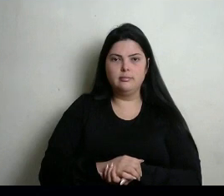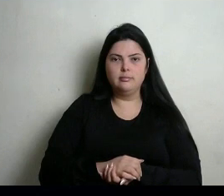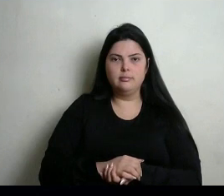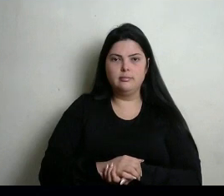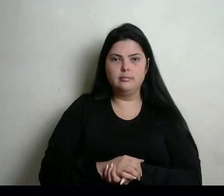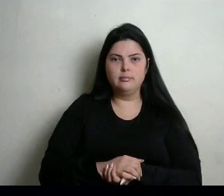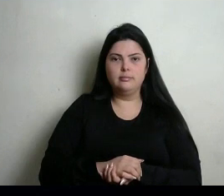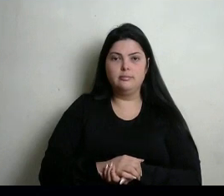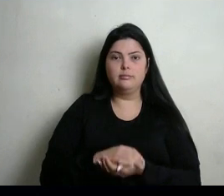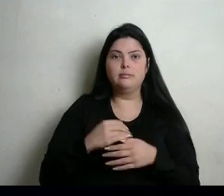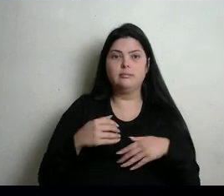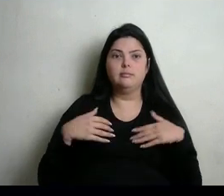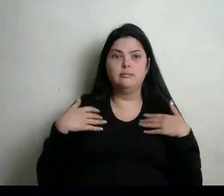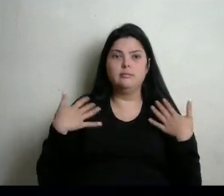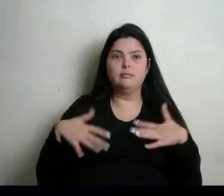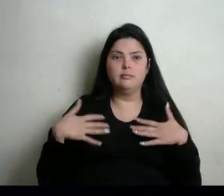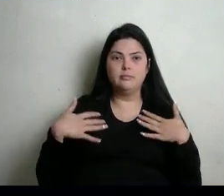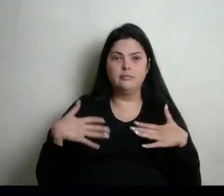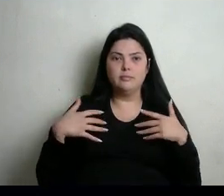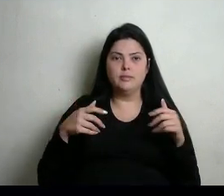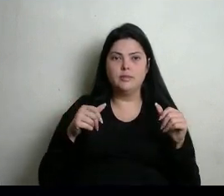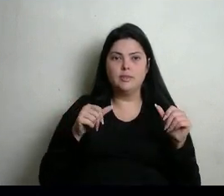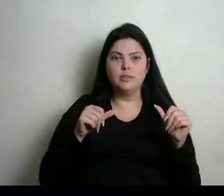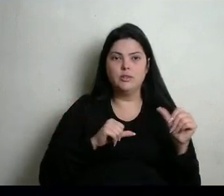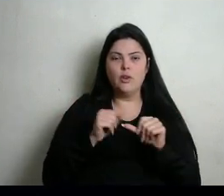Olha só o passador invertido.